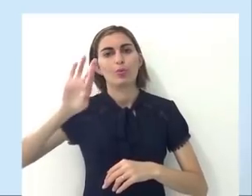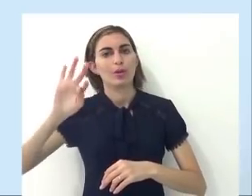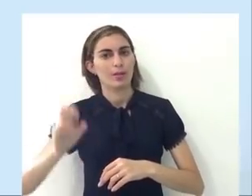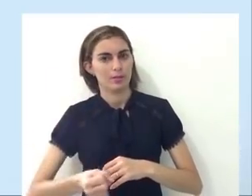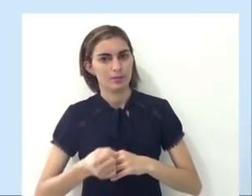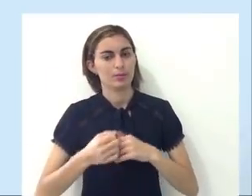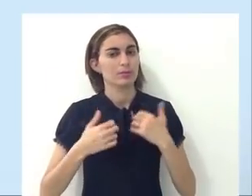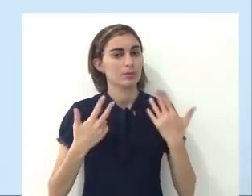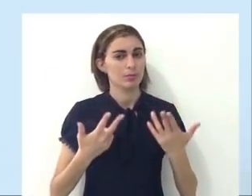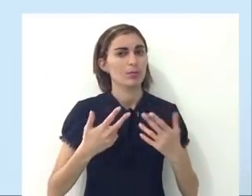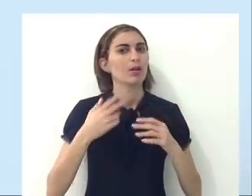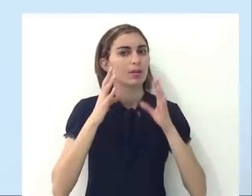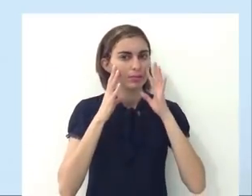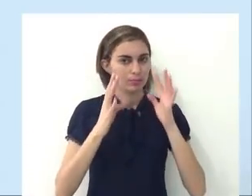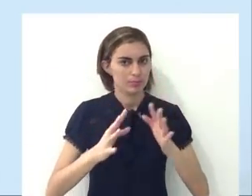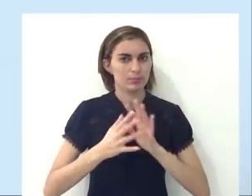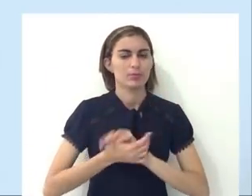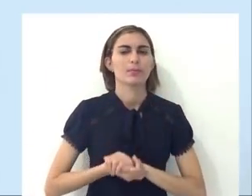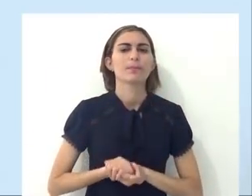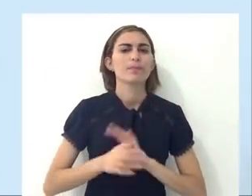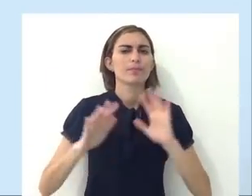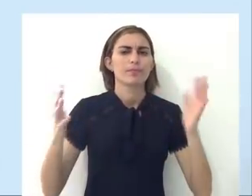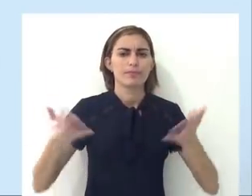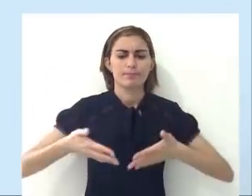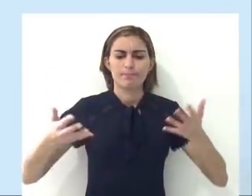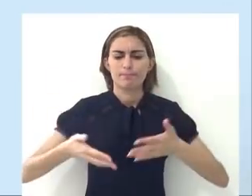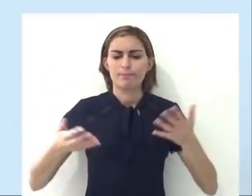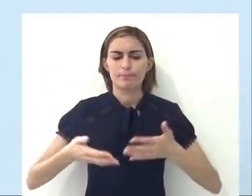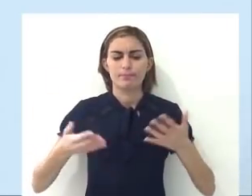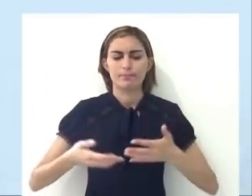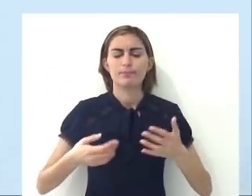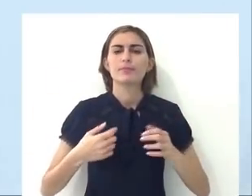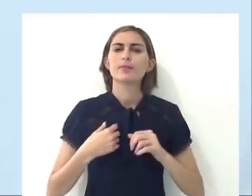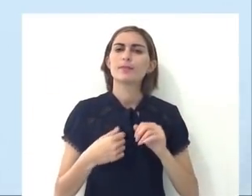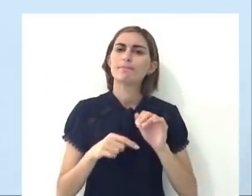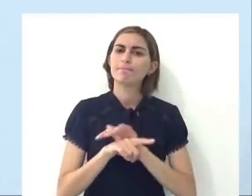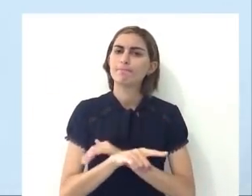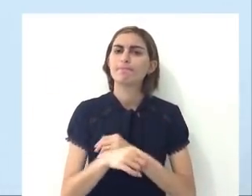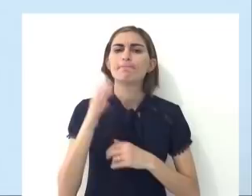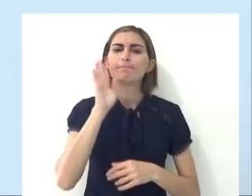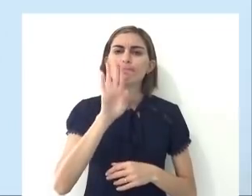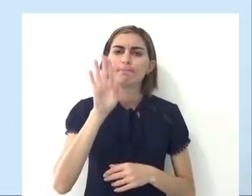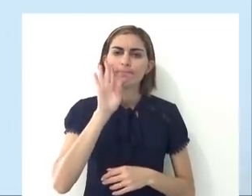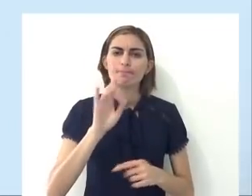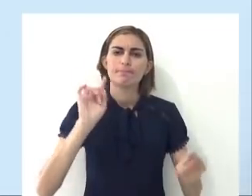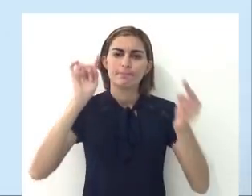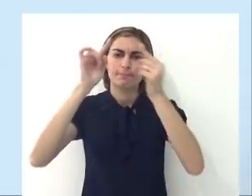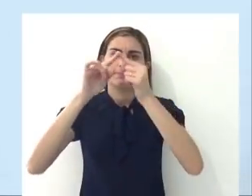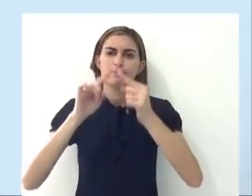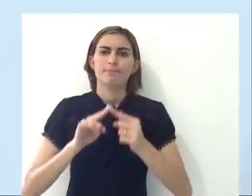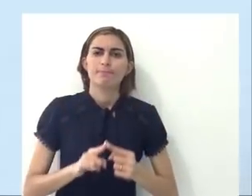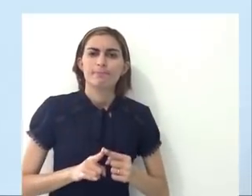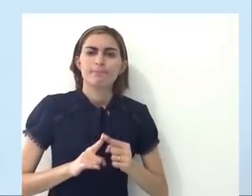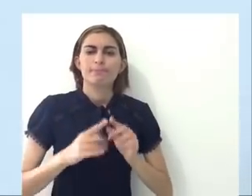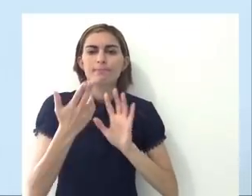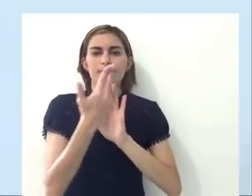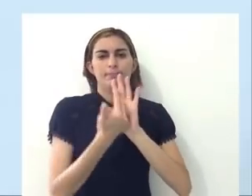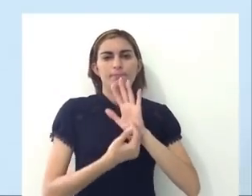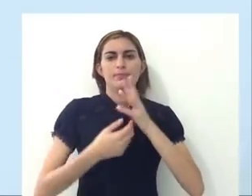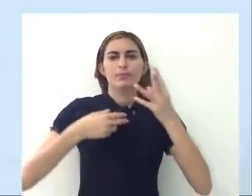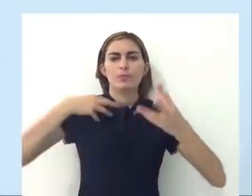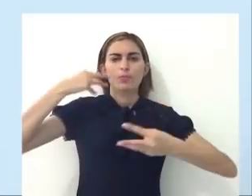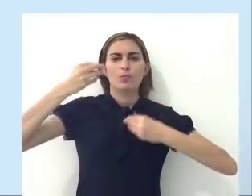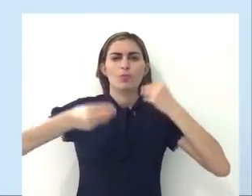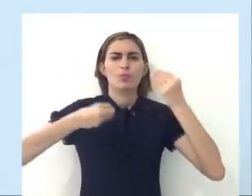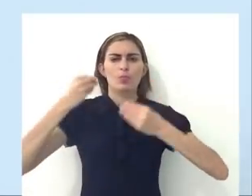dois quadriláteros são congruentes. Atentos nisso. Agora, uma questão bem legal para a gente associar